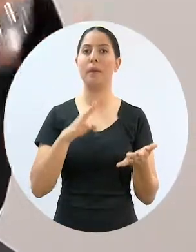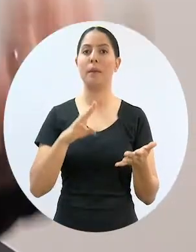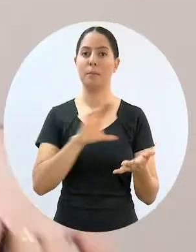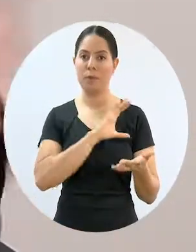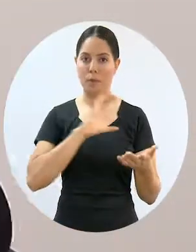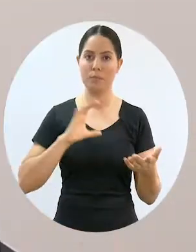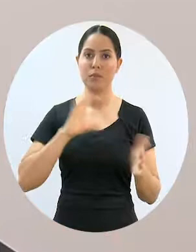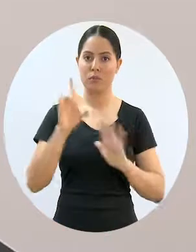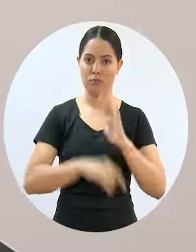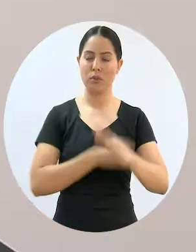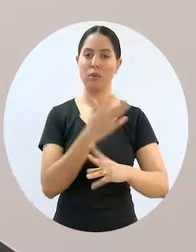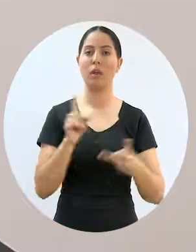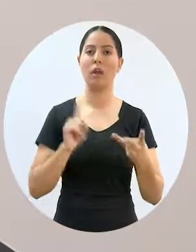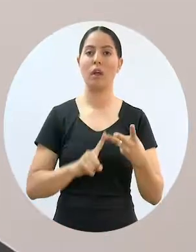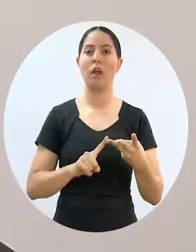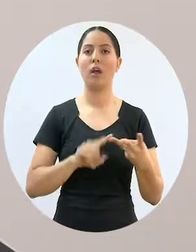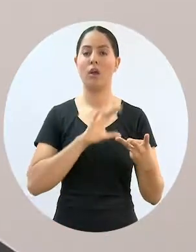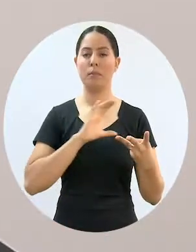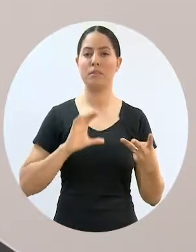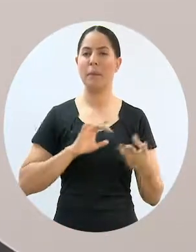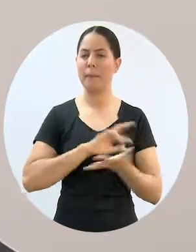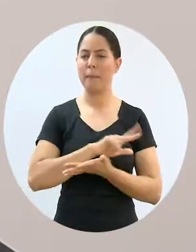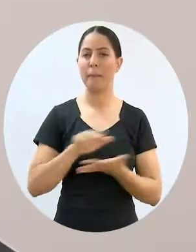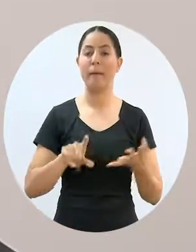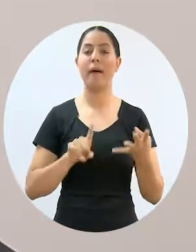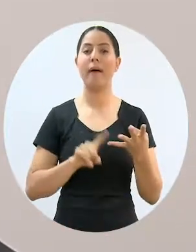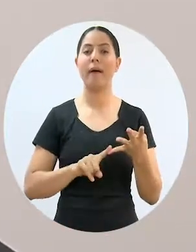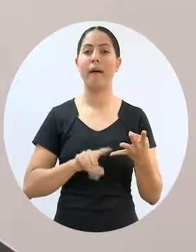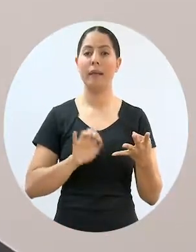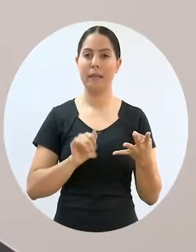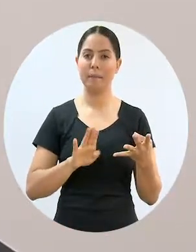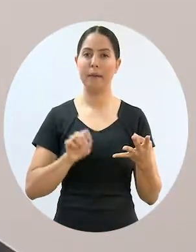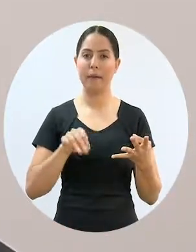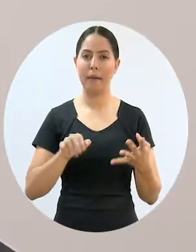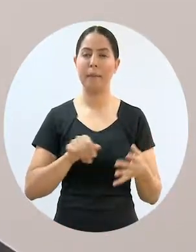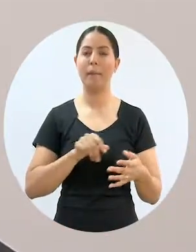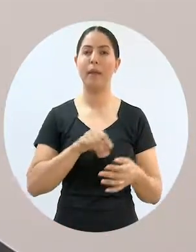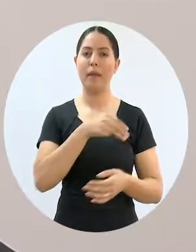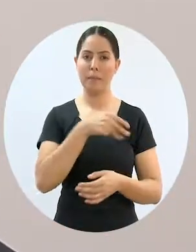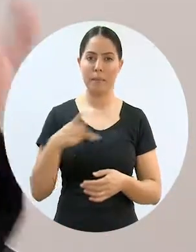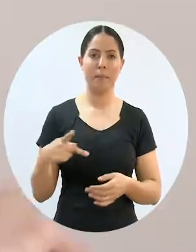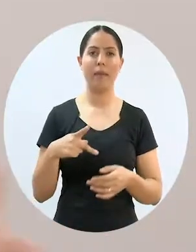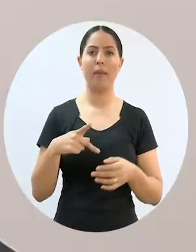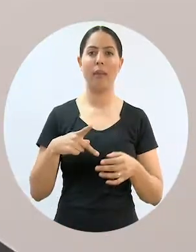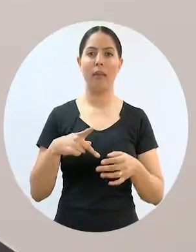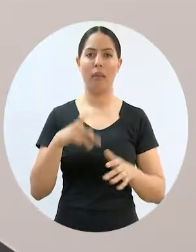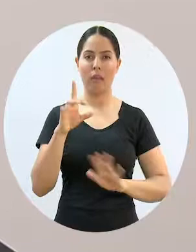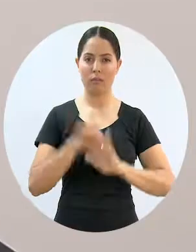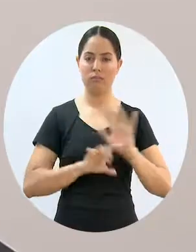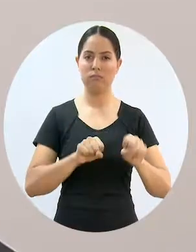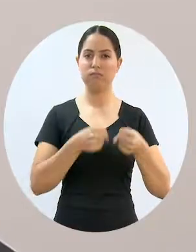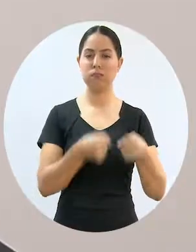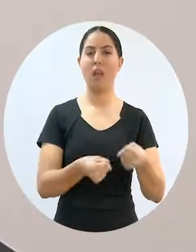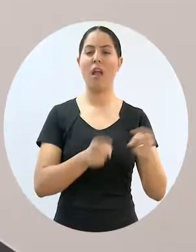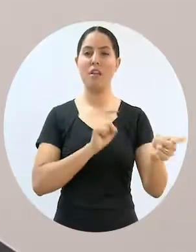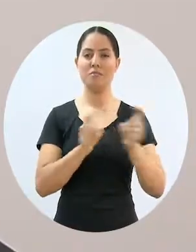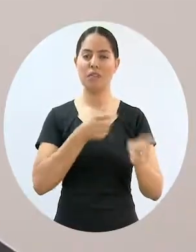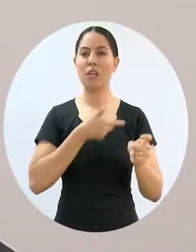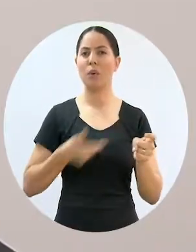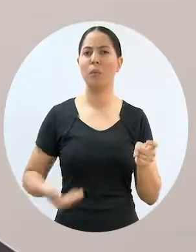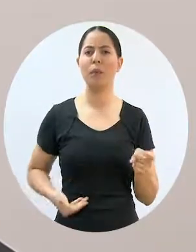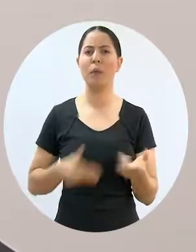Direito Ambiental, da Comissão Nacional de Direito Ambiental, mas do IBAMA, do Ministério Público, da Defesa Civil, da